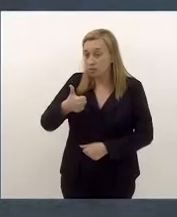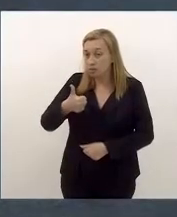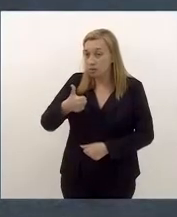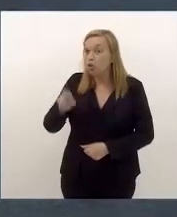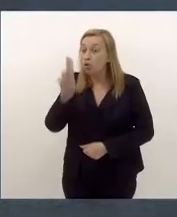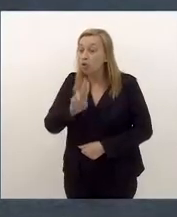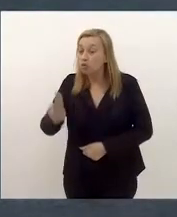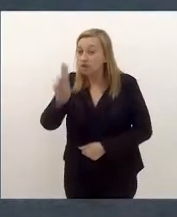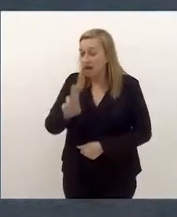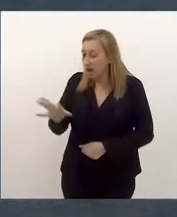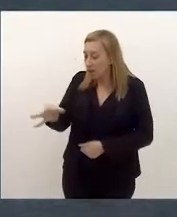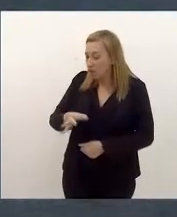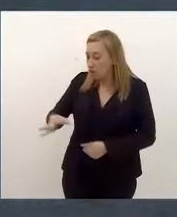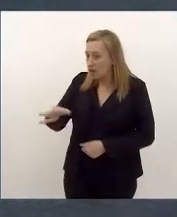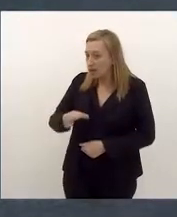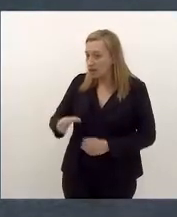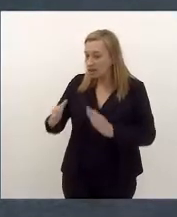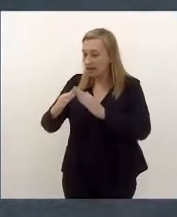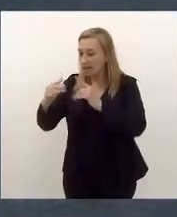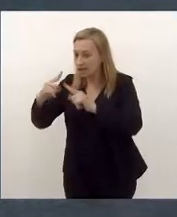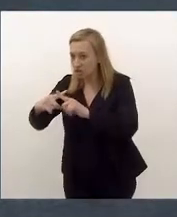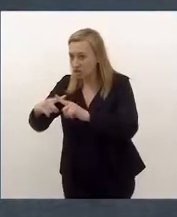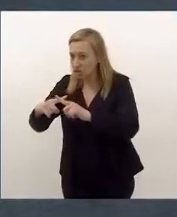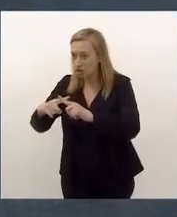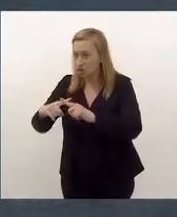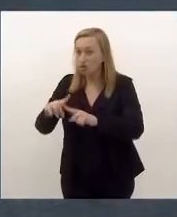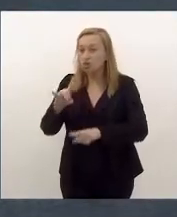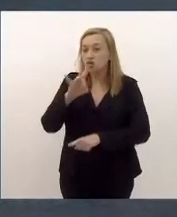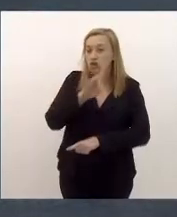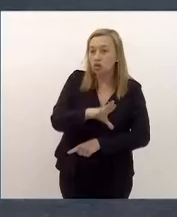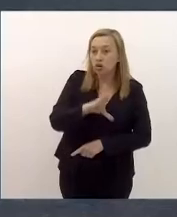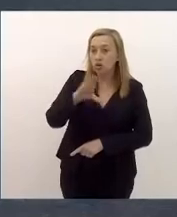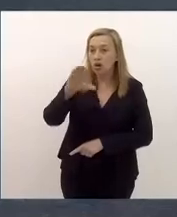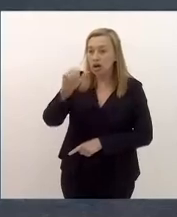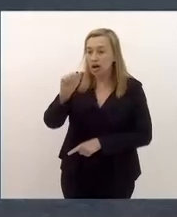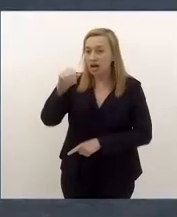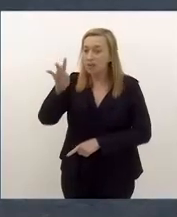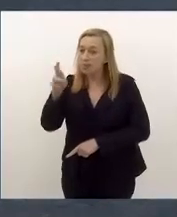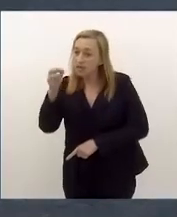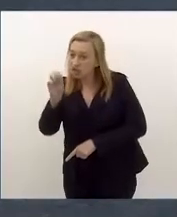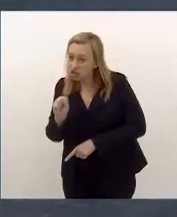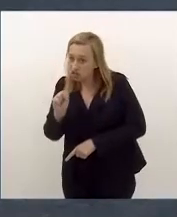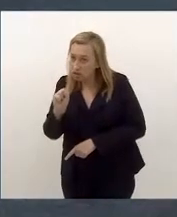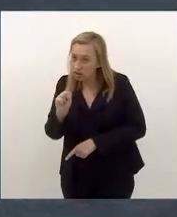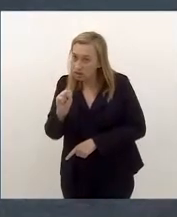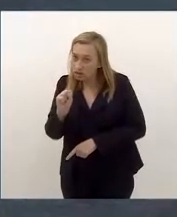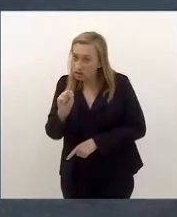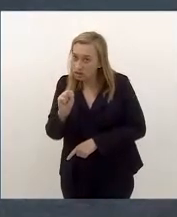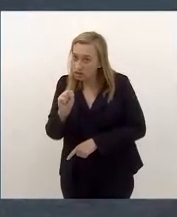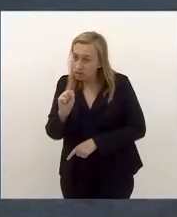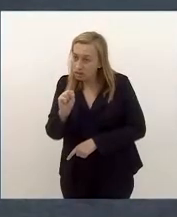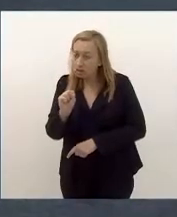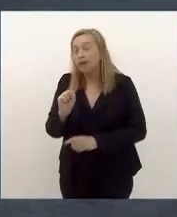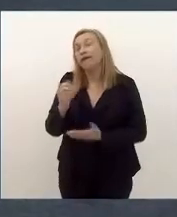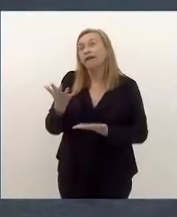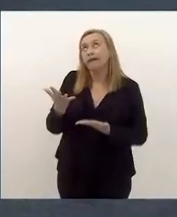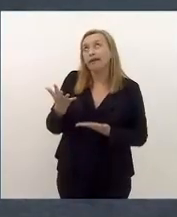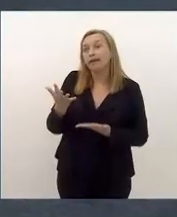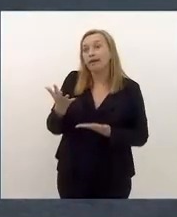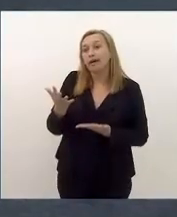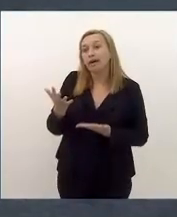a moeda do templo, só com os cambistas ou cambiadores que eram digamos